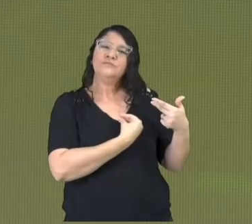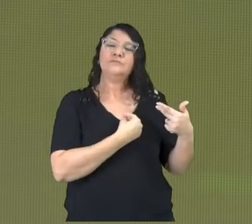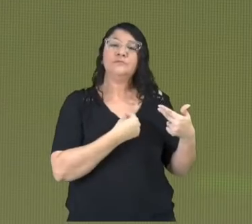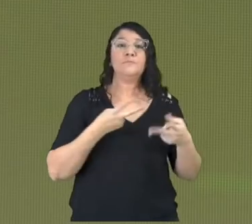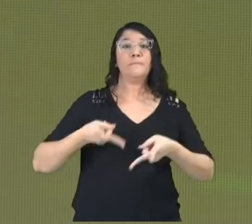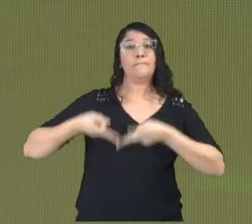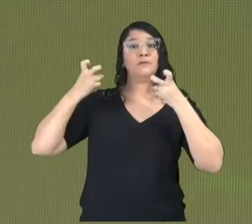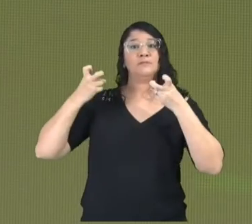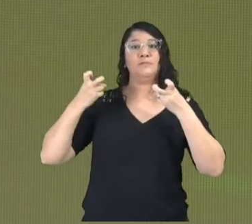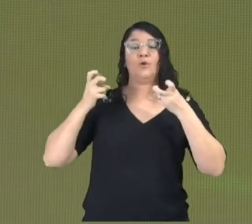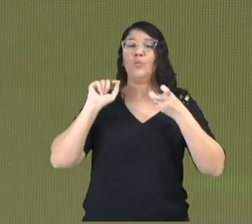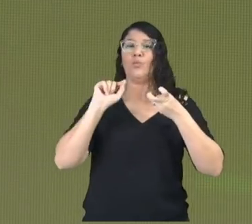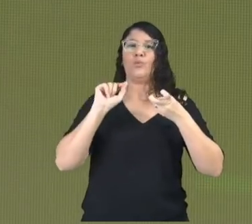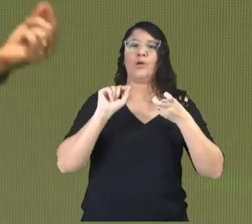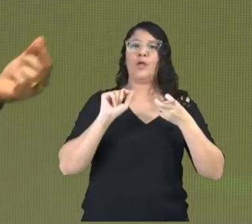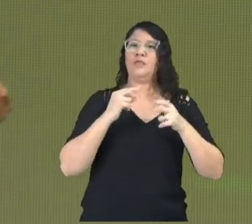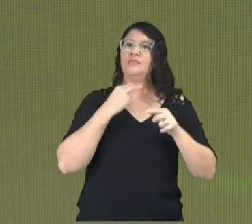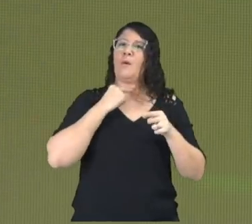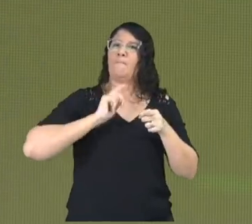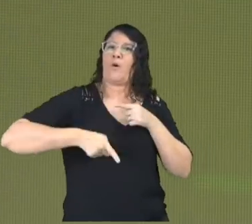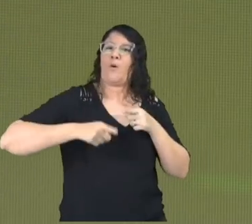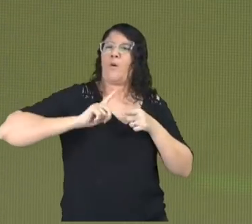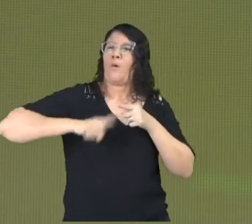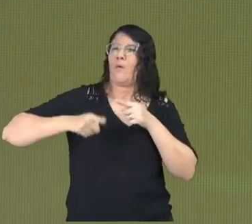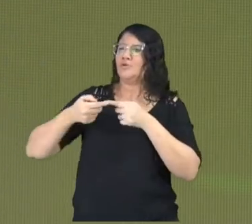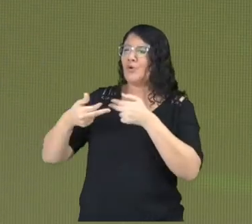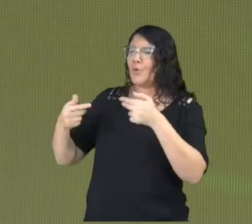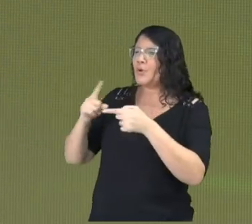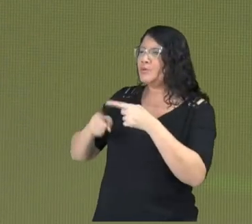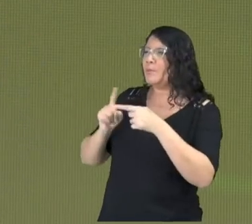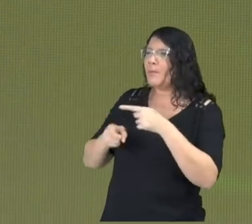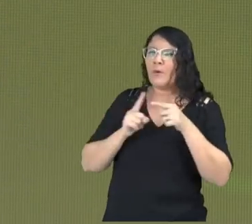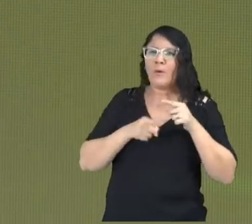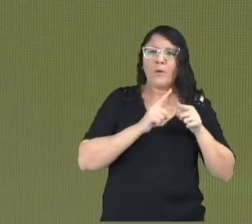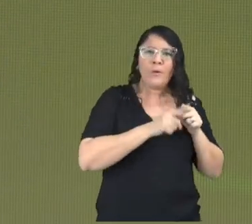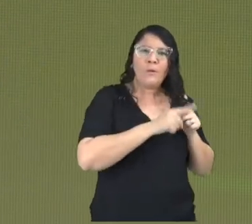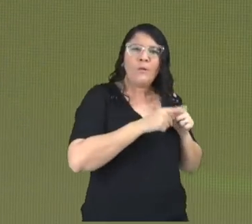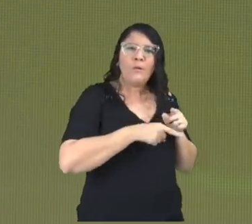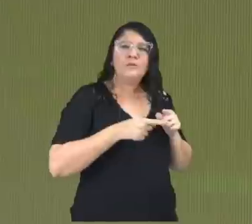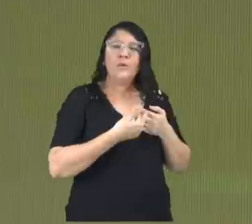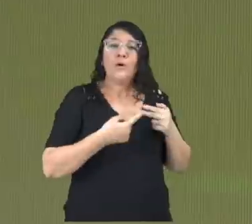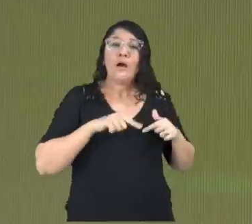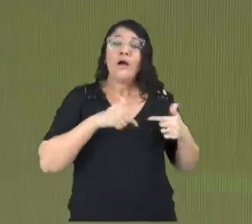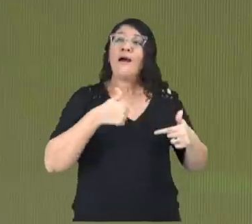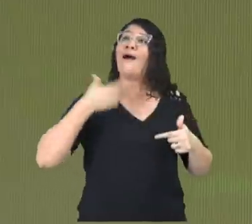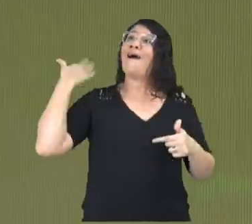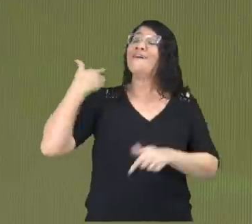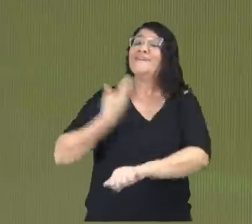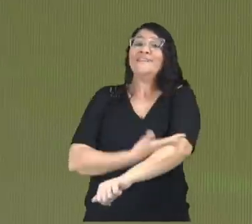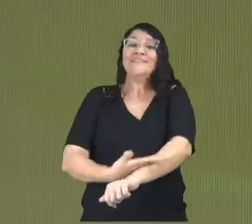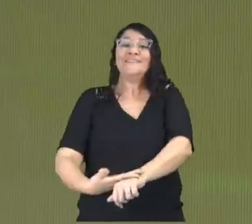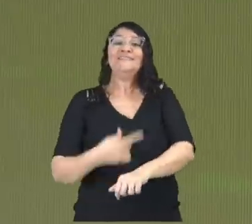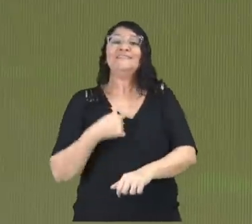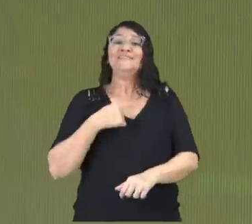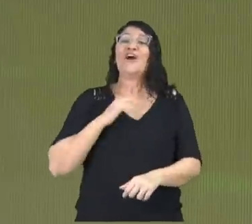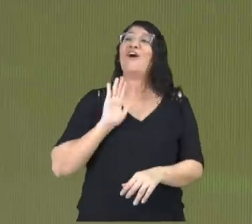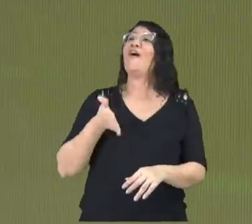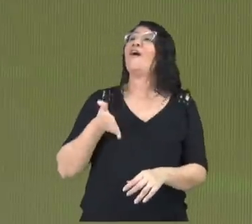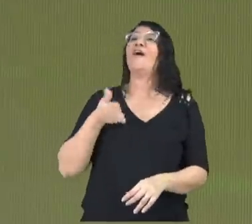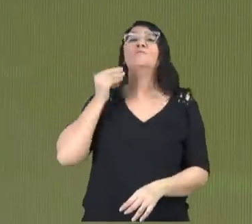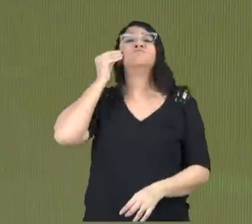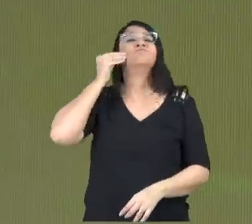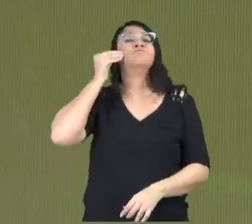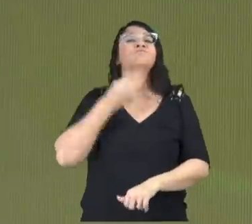somos privados de algumas coisas outras, de algumas práticas antigas ou de valores que